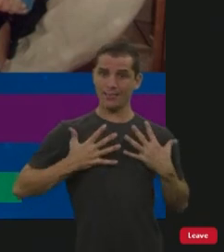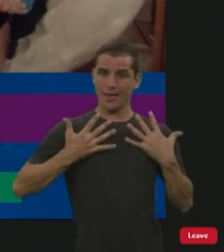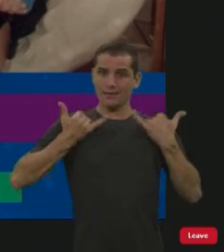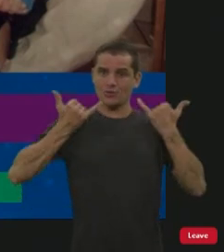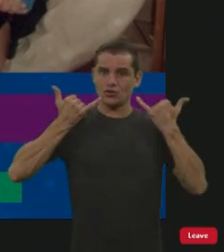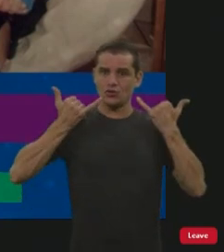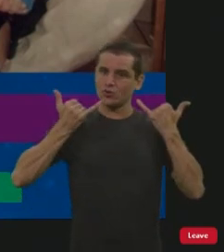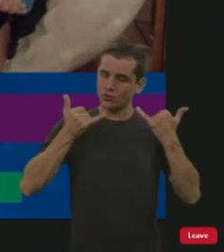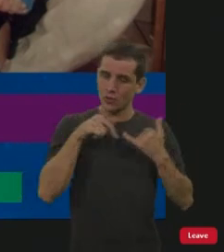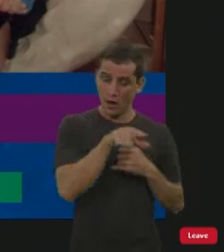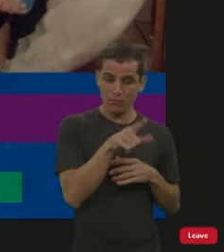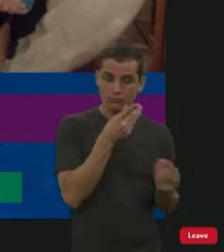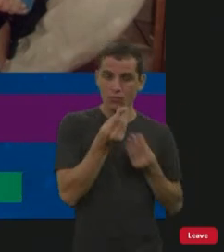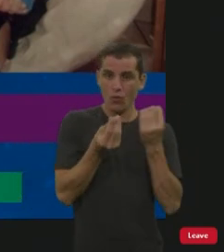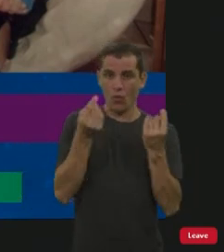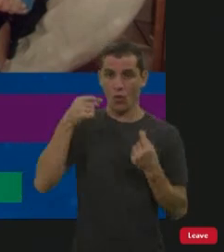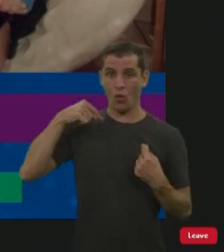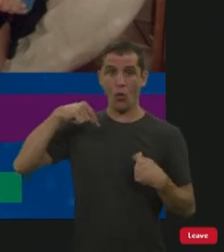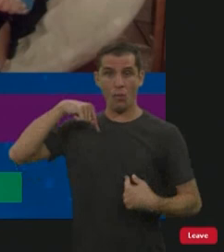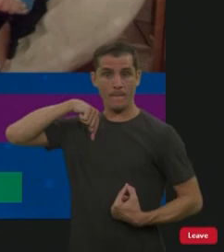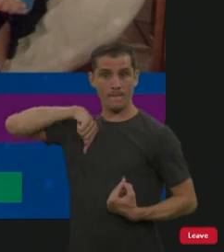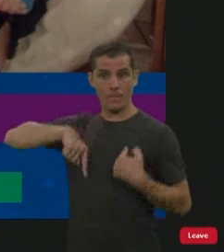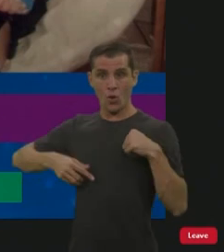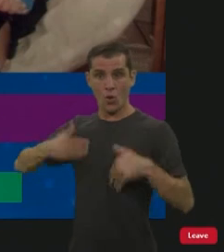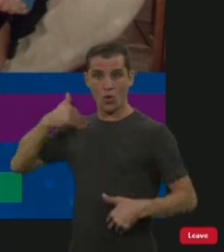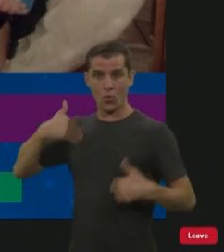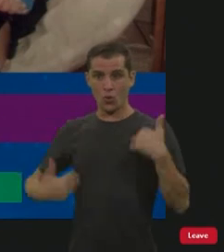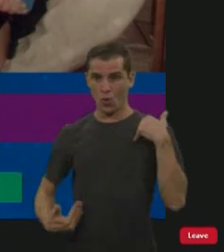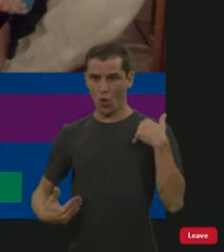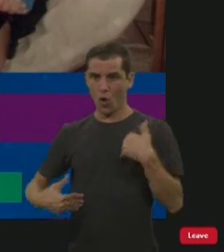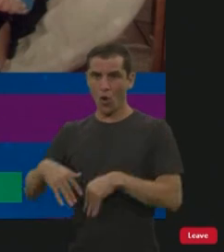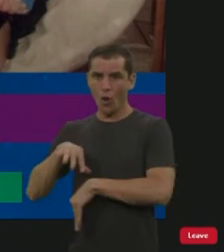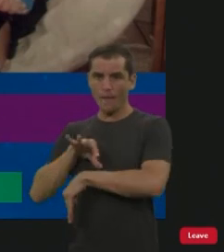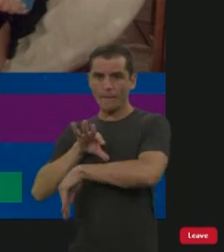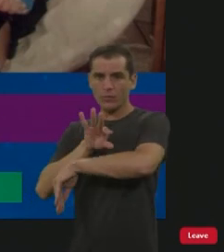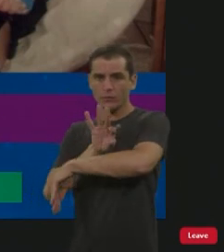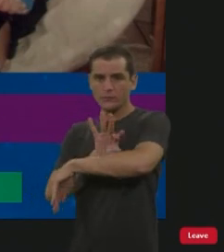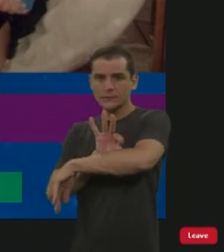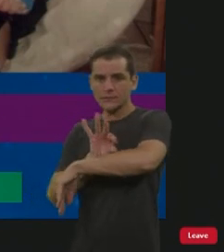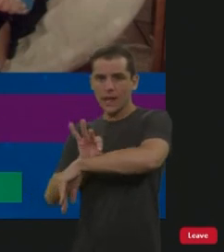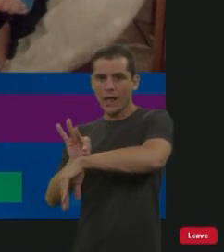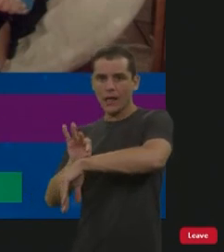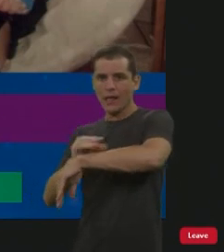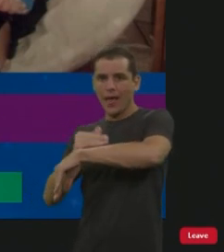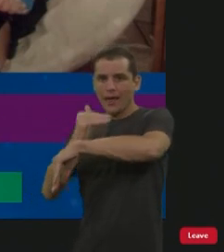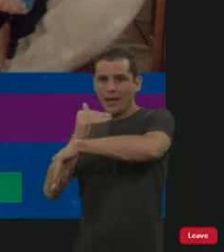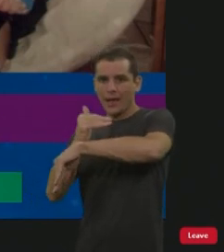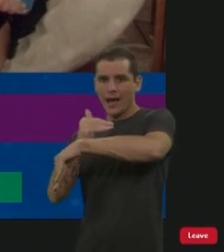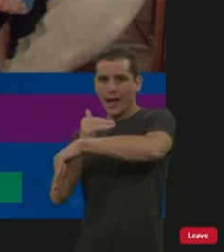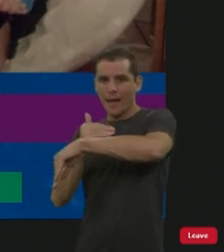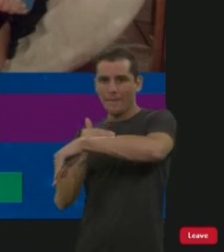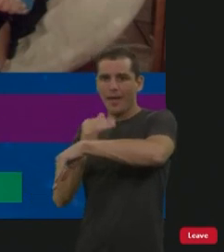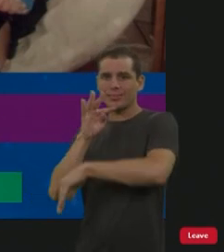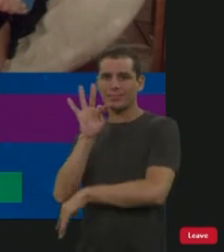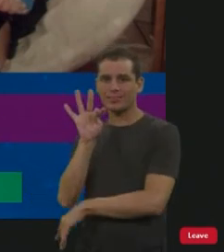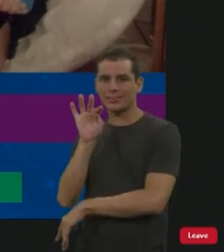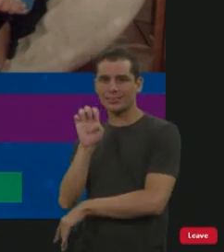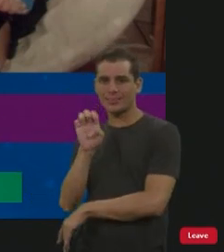todos os tecidos do corpo, mas, obviamente, tecidos que consomem mais energia